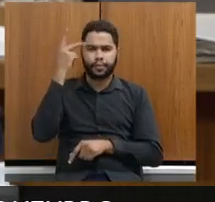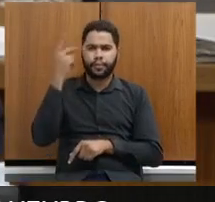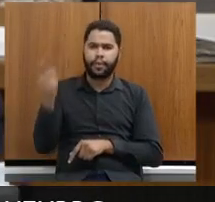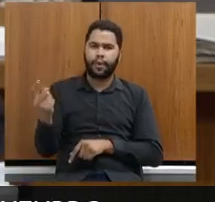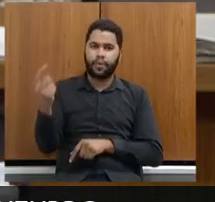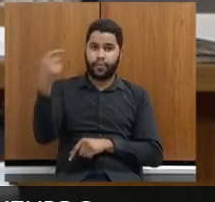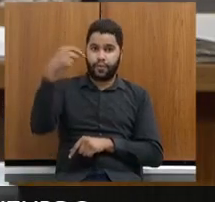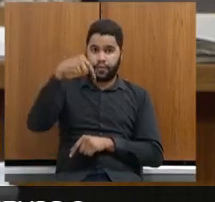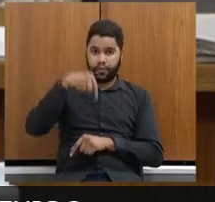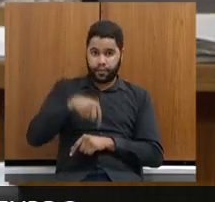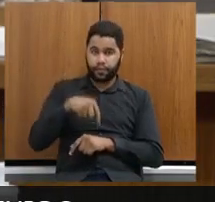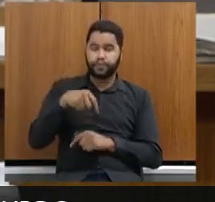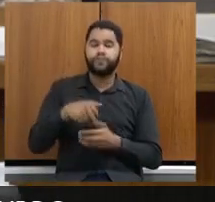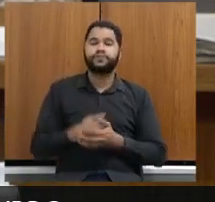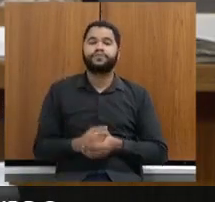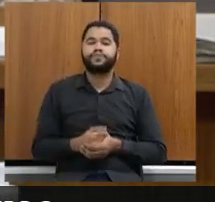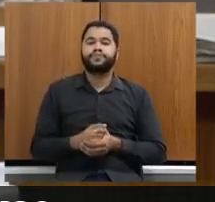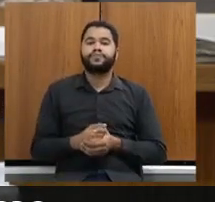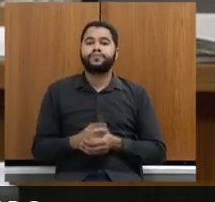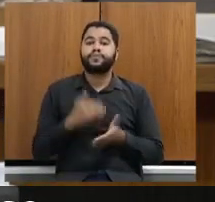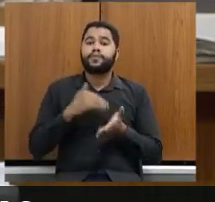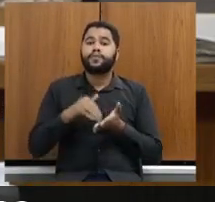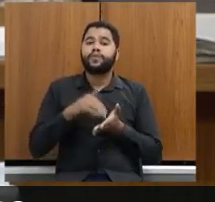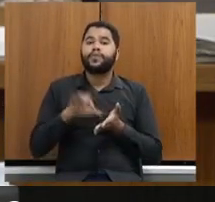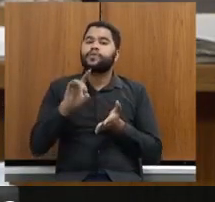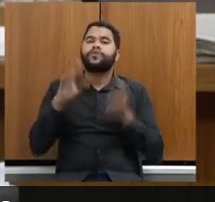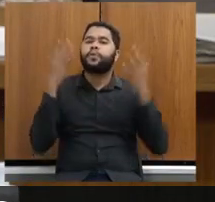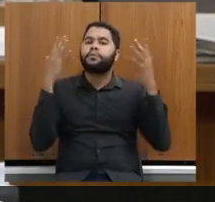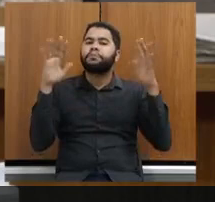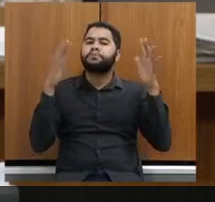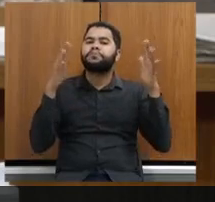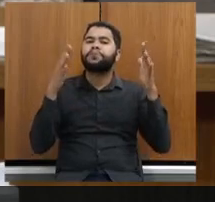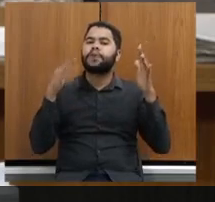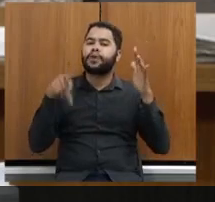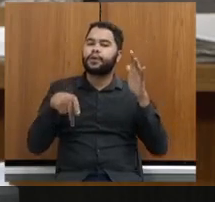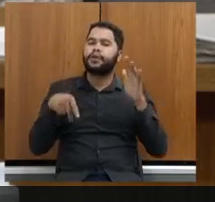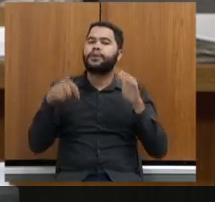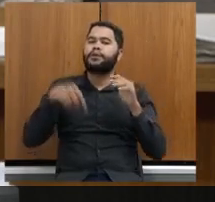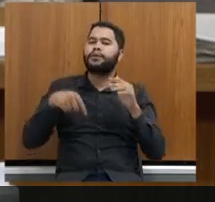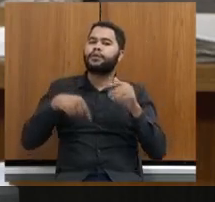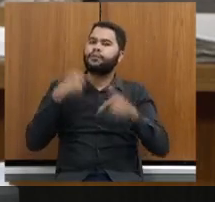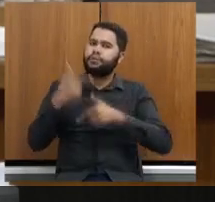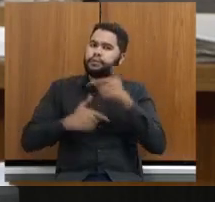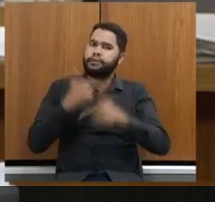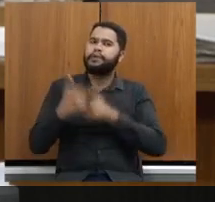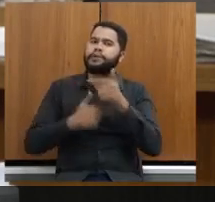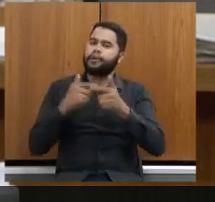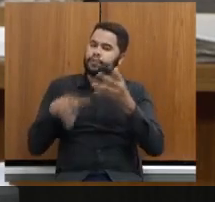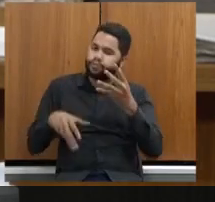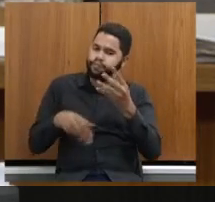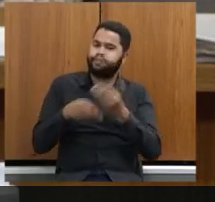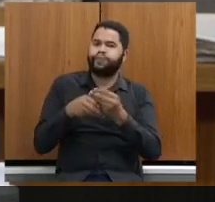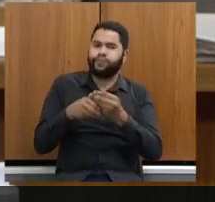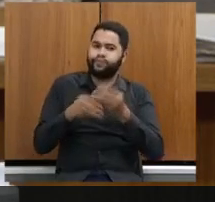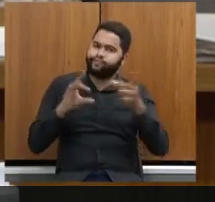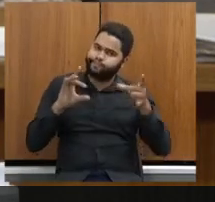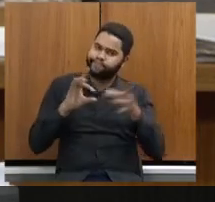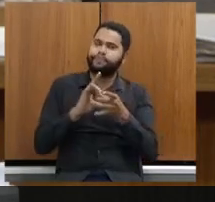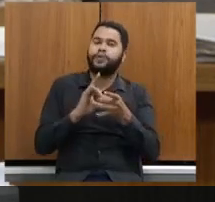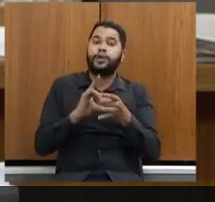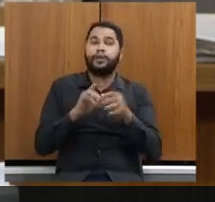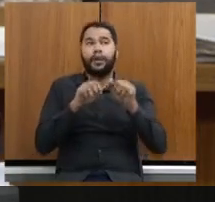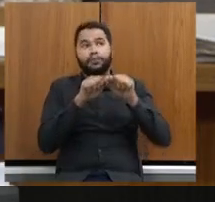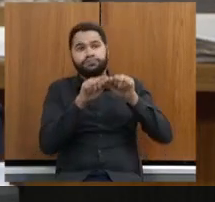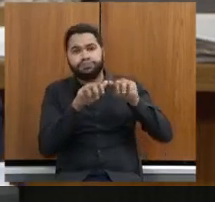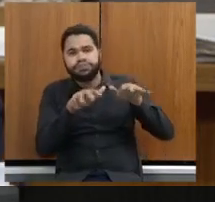da Secretaria de Segurança Pública de São Paulo ver a secretaria só para parabenizar a cejusc por conta dessas operações Integradas e isso tá se